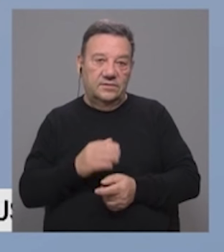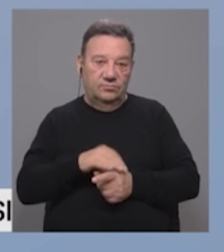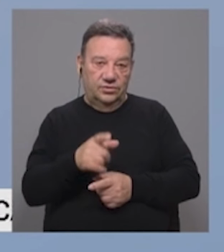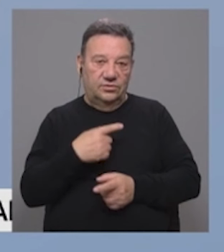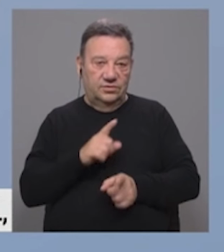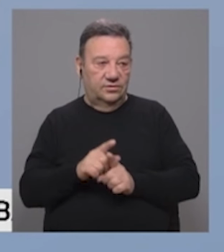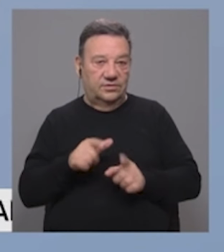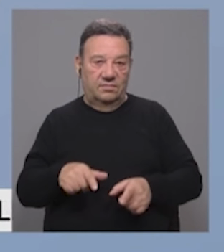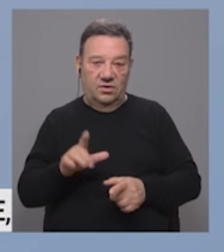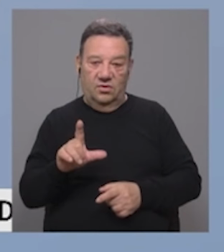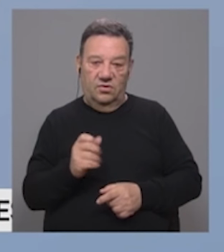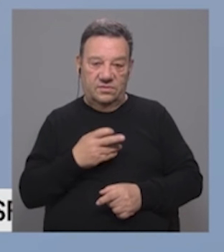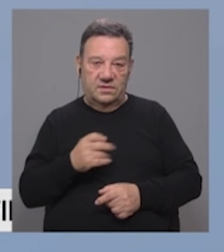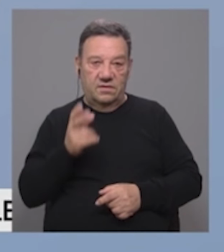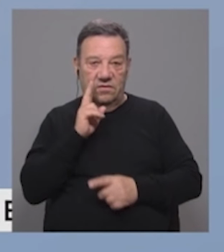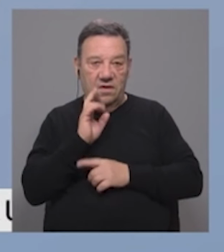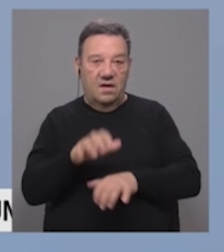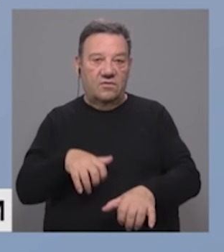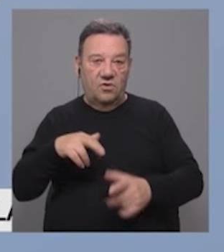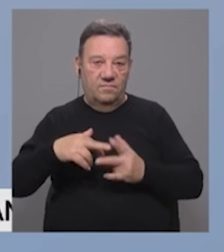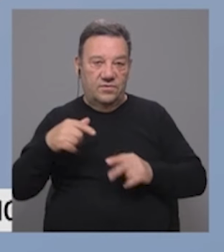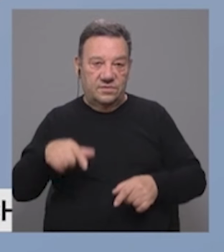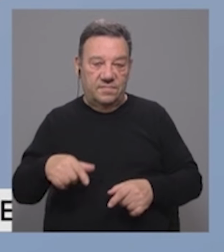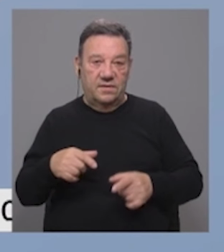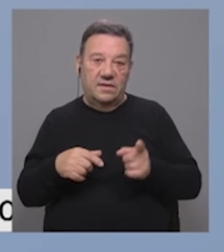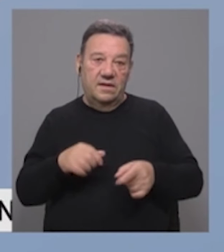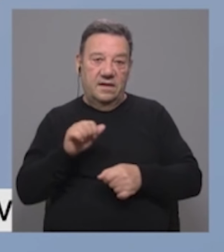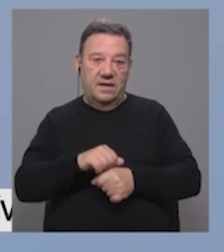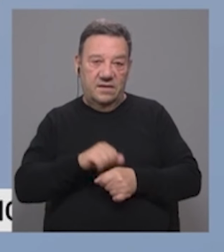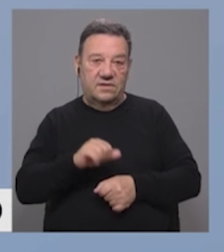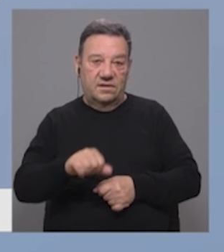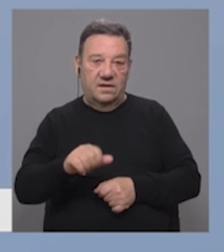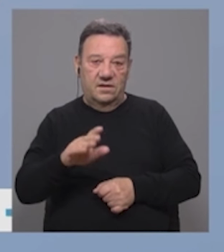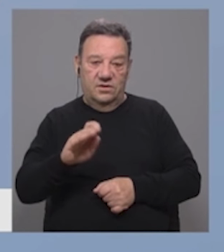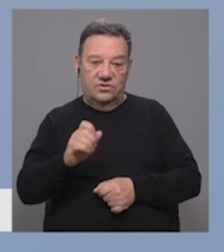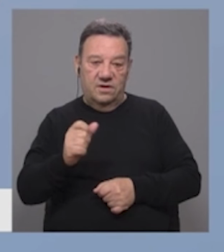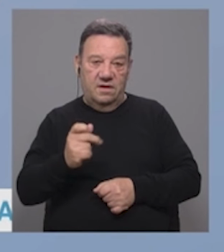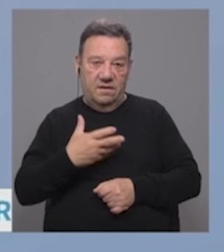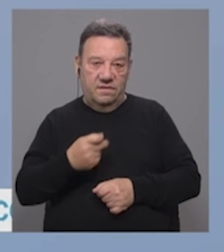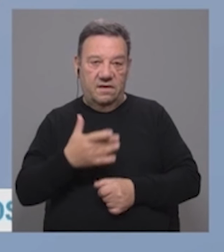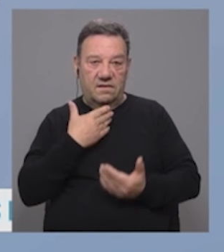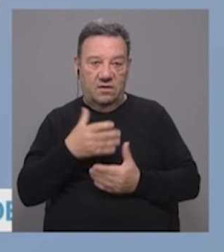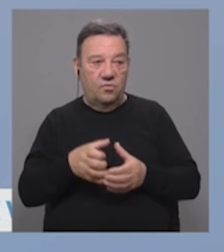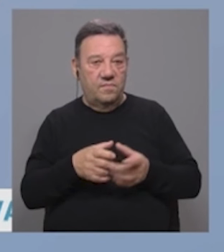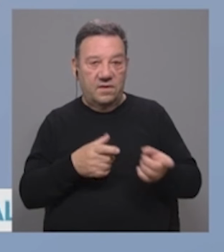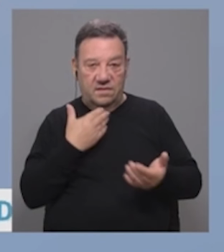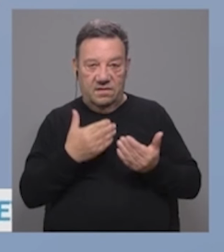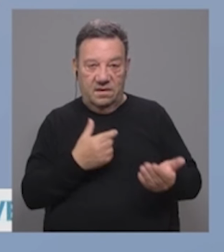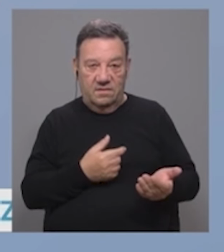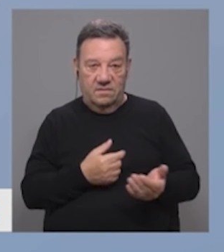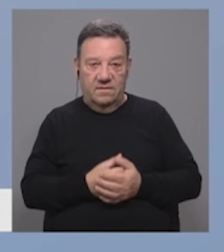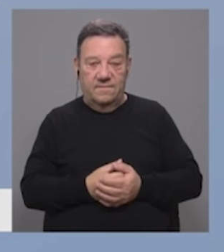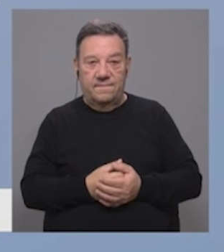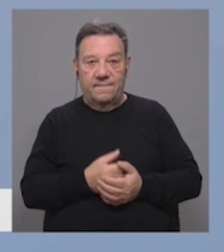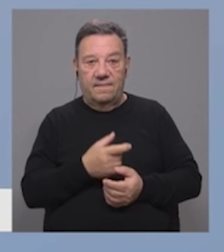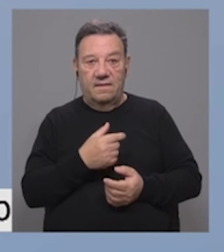estamos aqui em Lousada, no Auditório Municipal, que é a Casa da Jangada Teatro, uma companhia de teatro